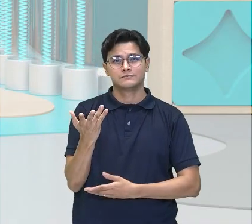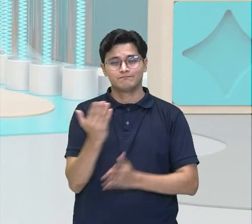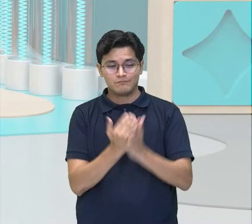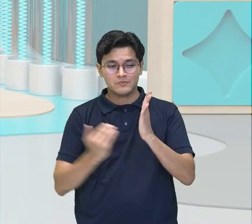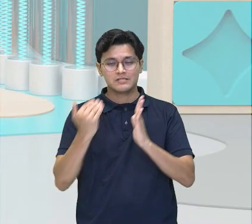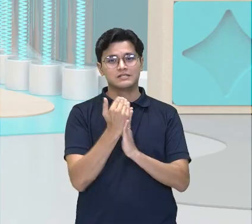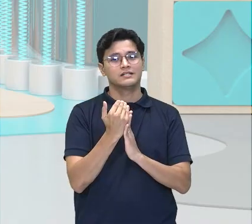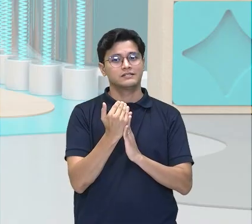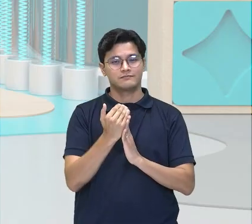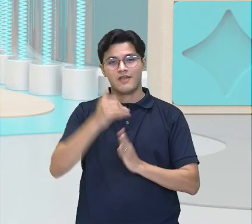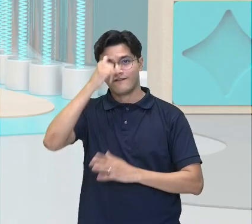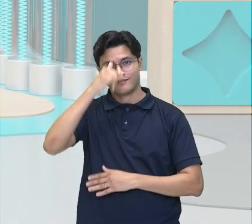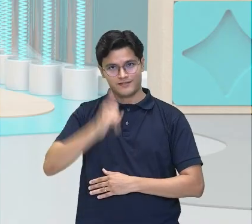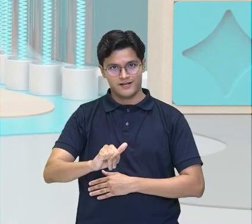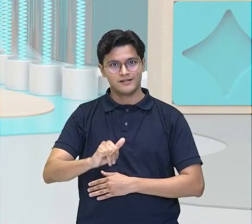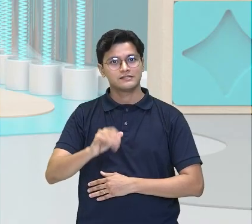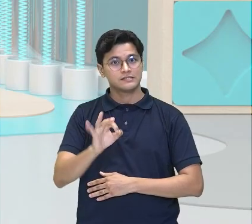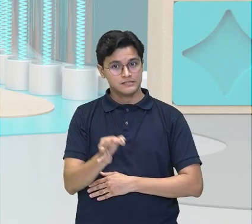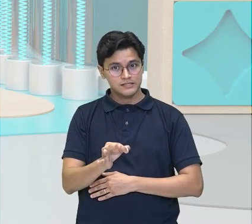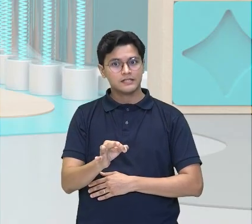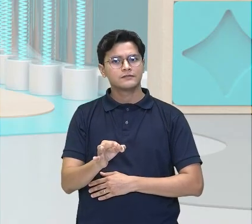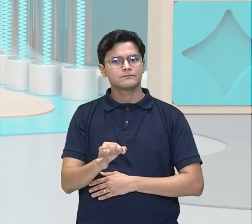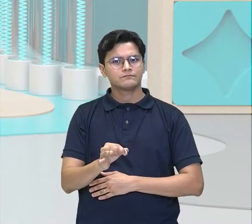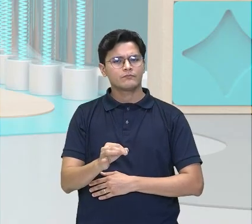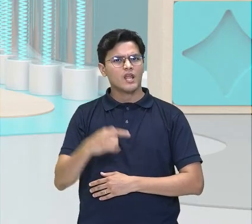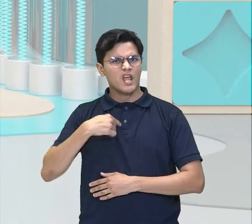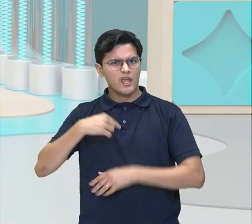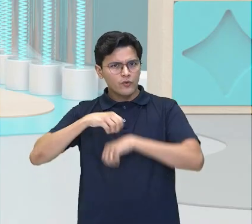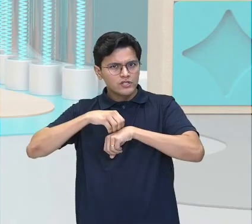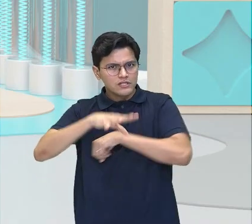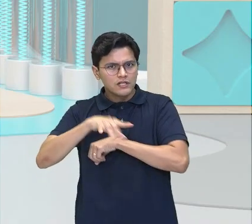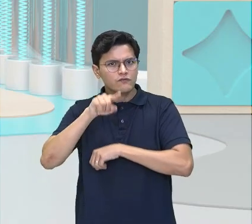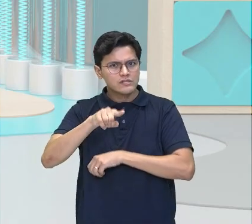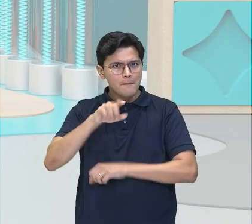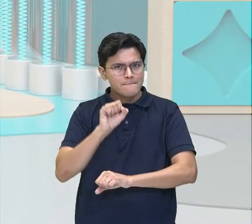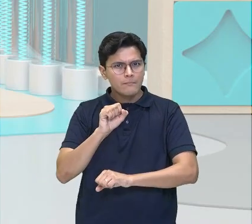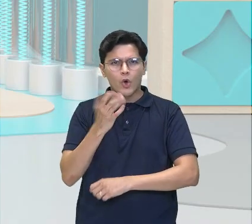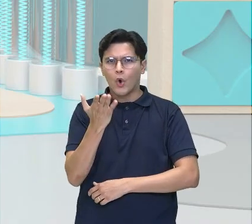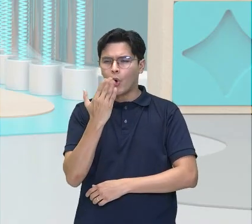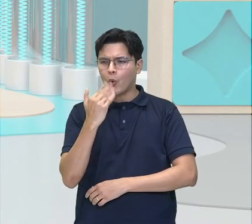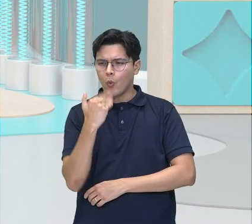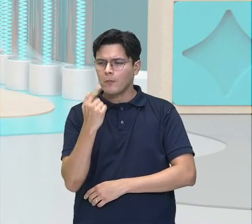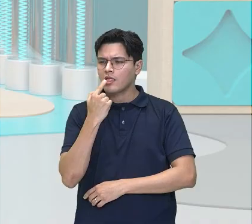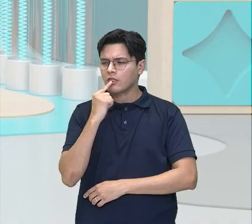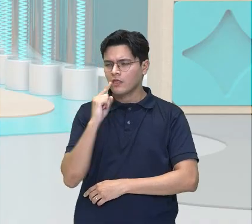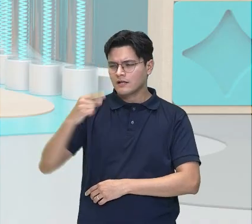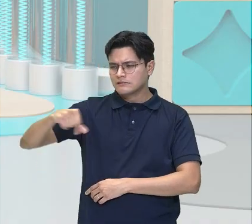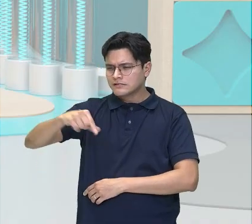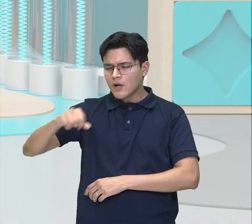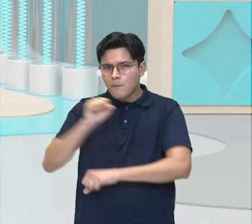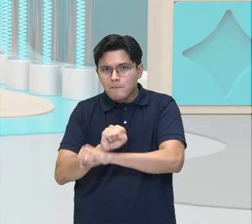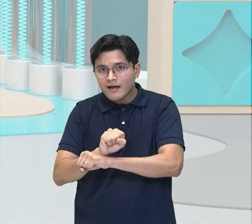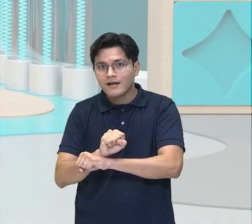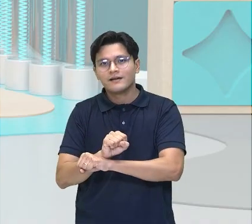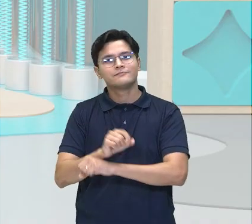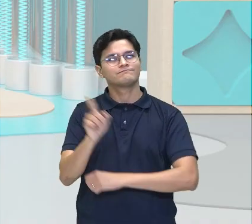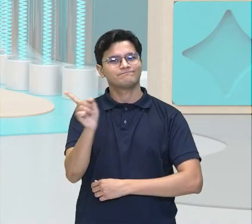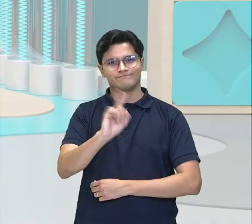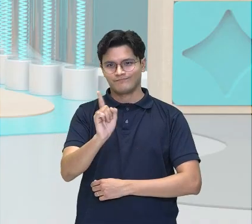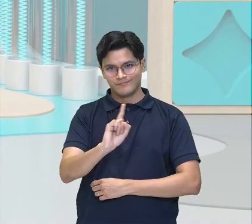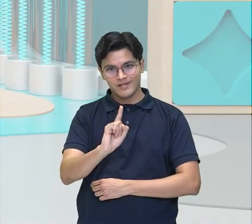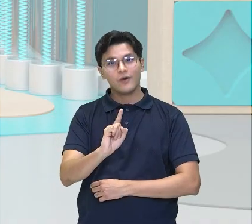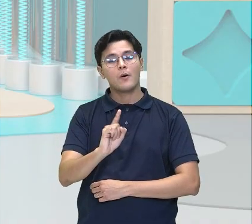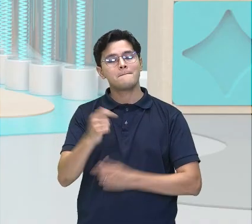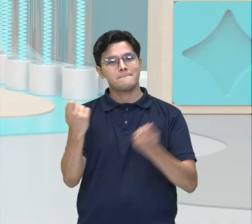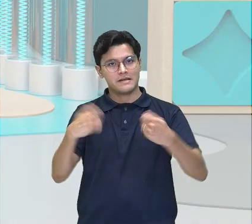muito importante ter isso em mente. O professor não está dizendo aqui, para de comer sal, nunca mais come sal na tua vida. Não, o teu corpo precisa de sal. A gente tem